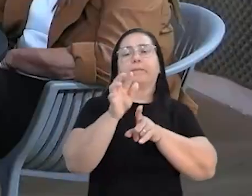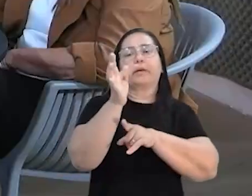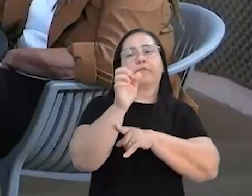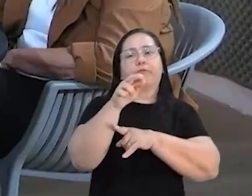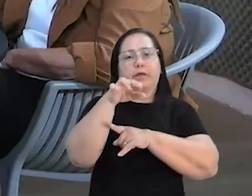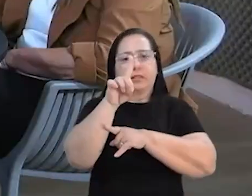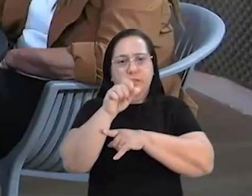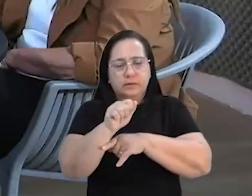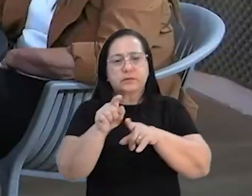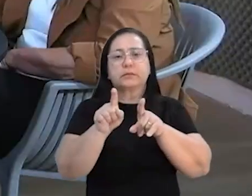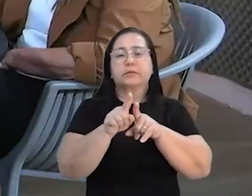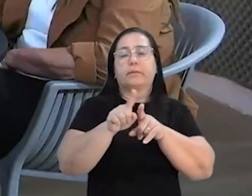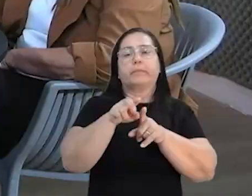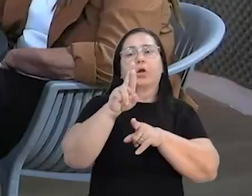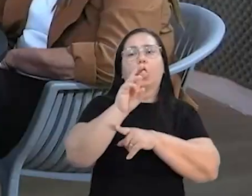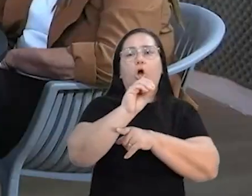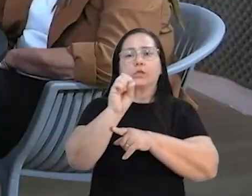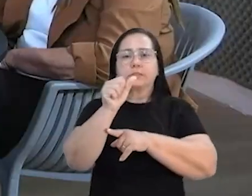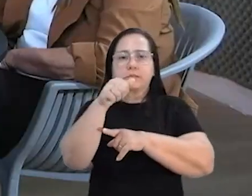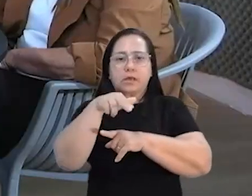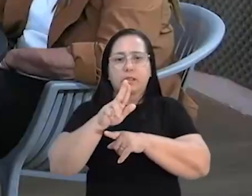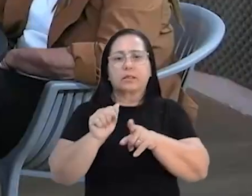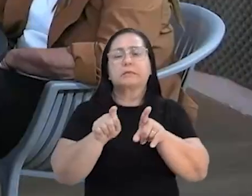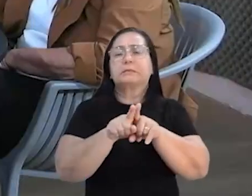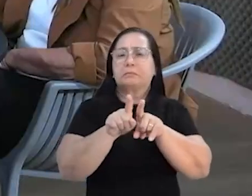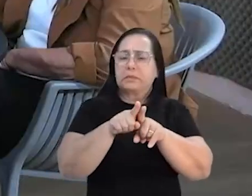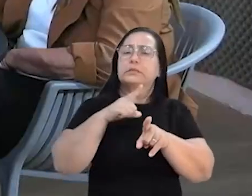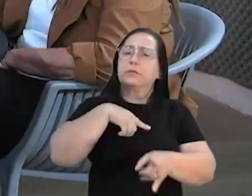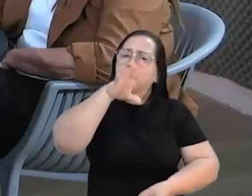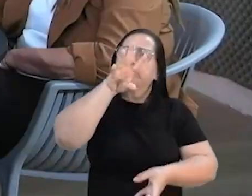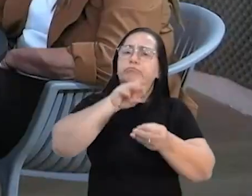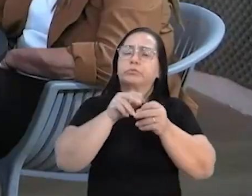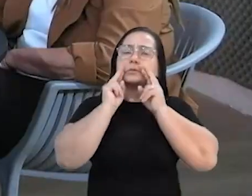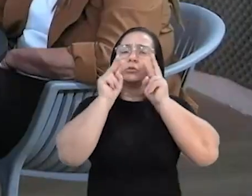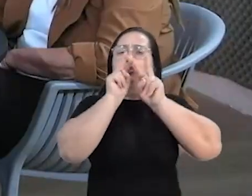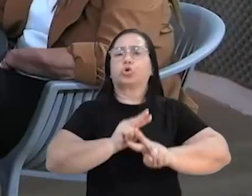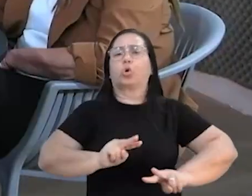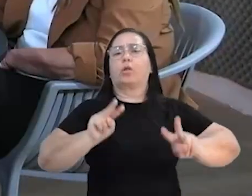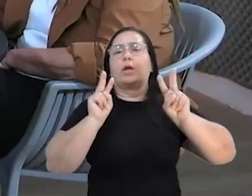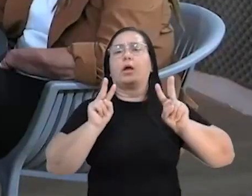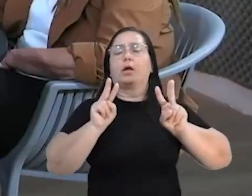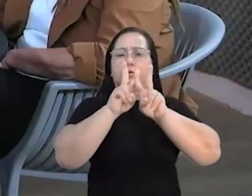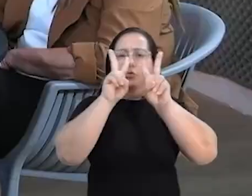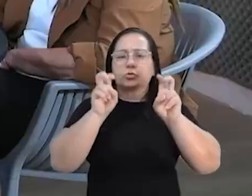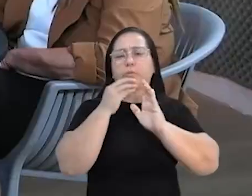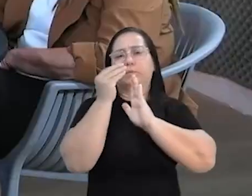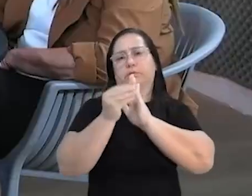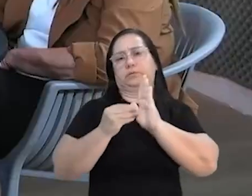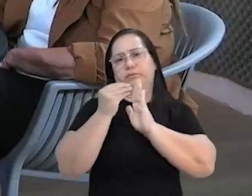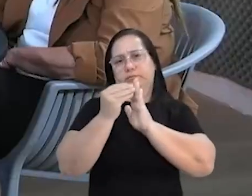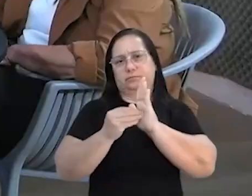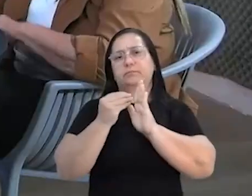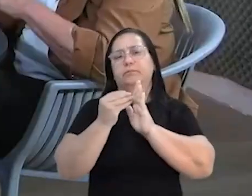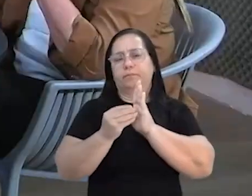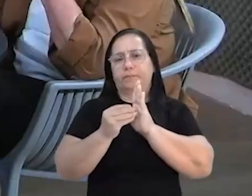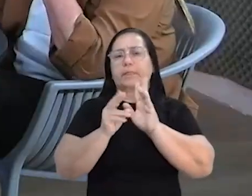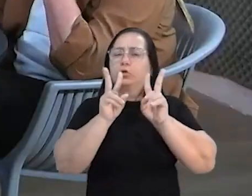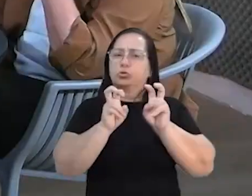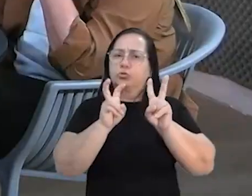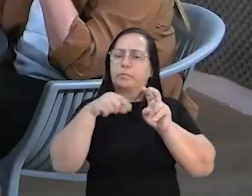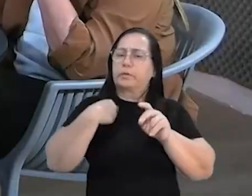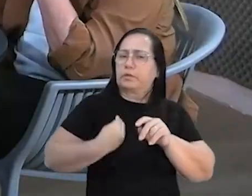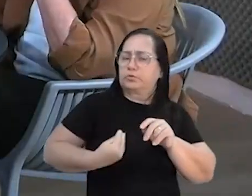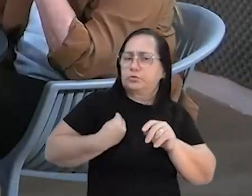Fernanda e a professora Rossana também vão trazer um pouquinho desse olhar, né, do design gráfico sobre aquilo que a gente